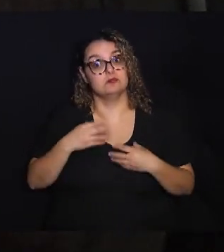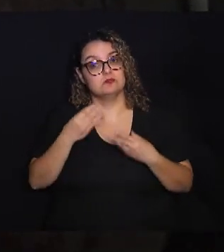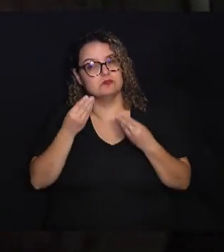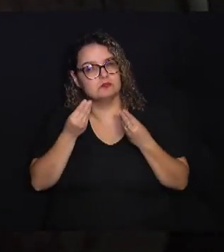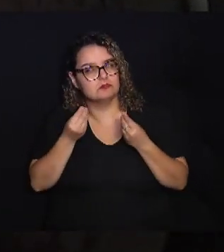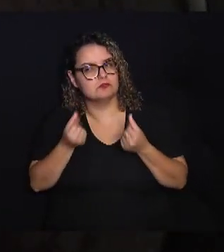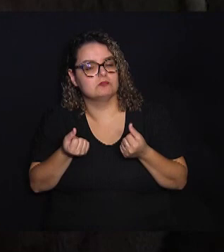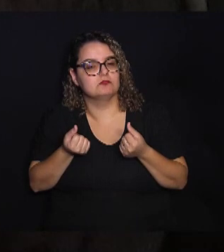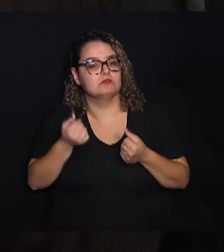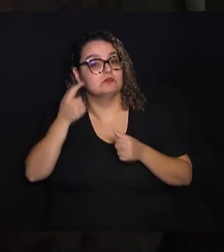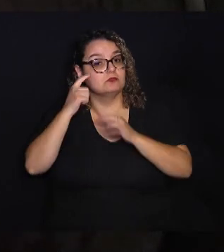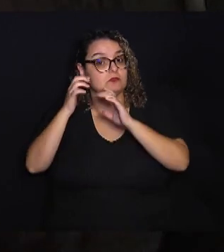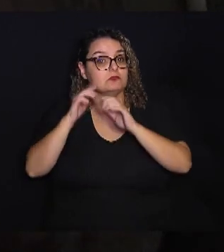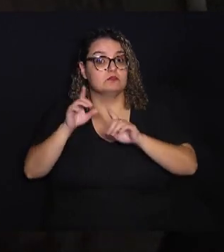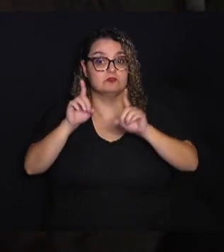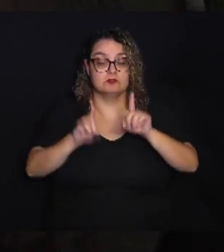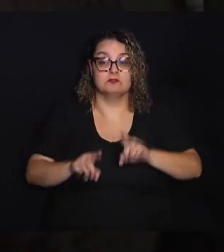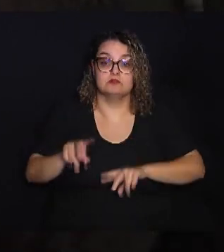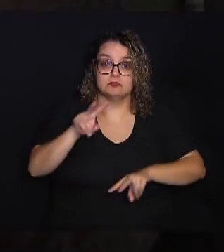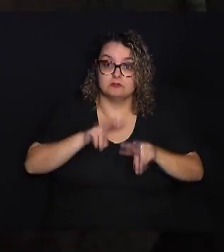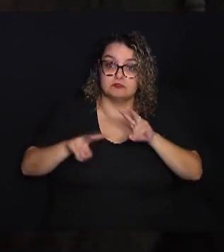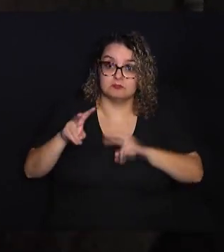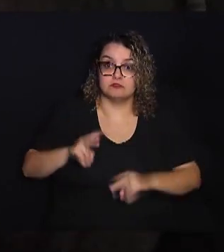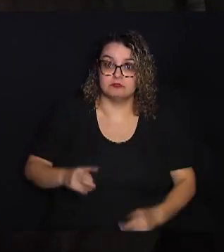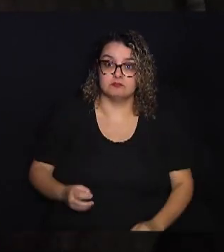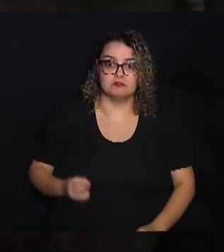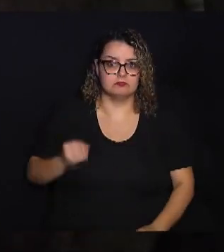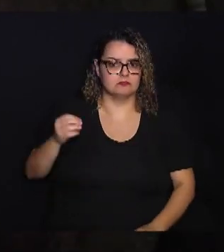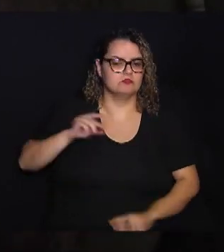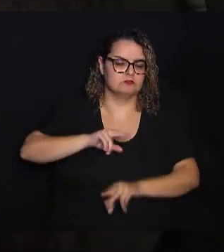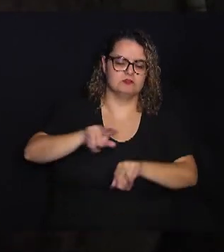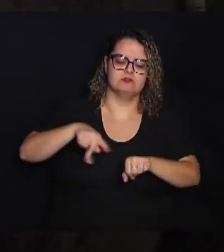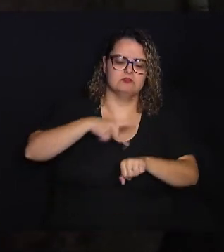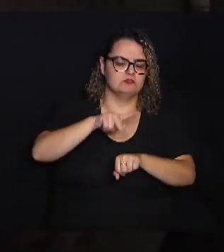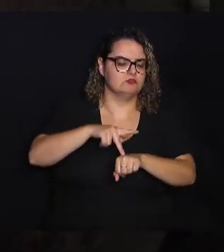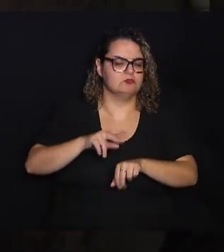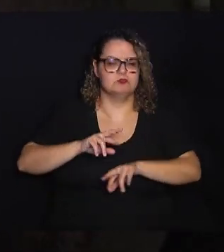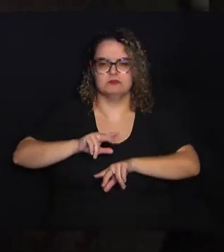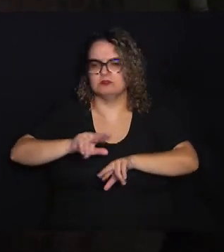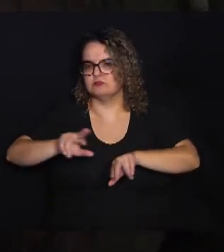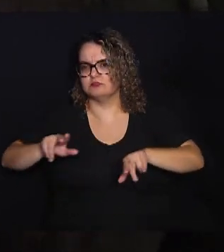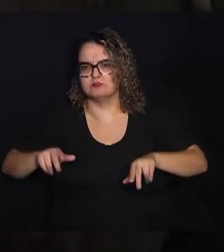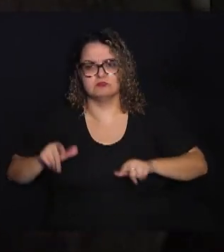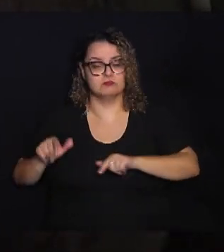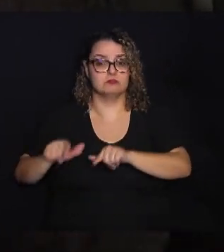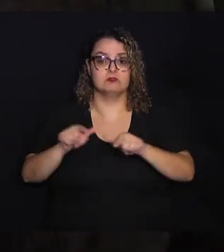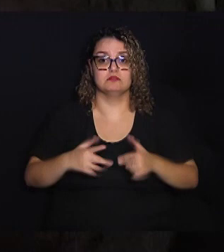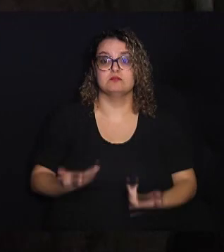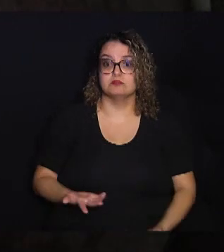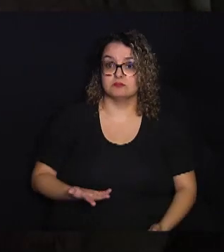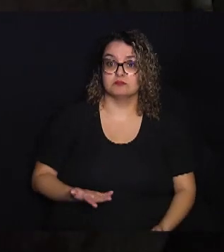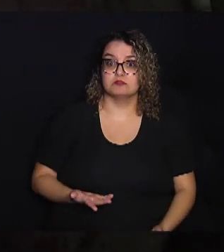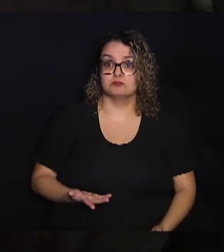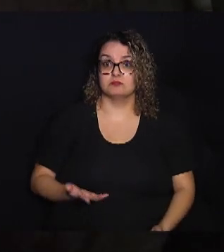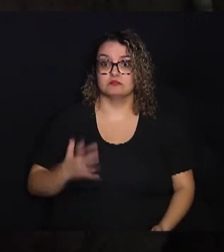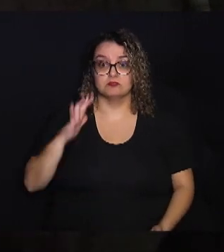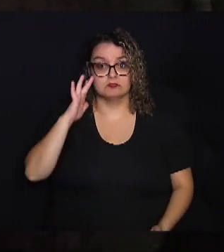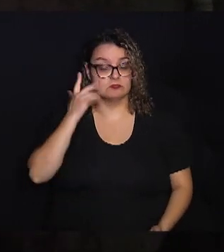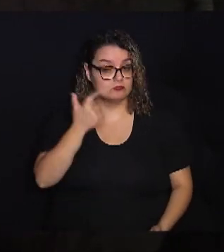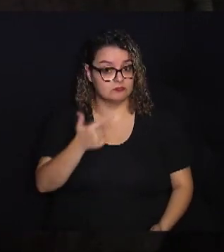deficiente visual. Viajou por todos os países, viajou por tudo, e achar que não teria